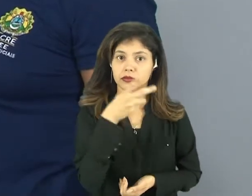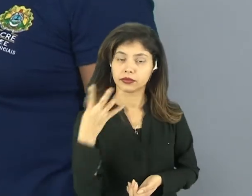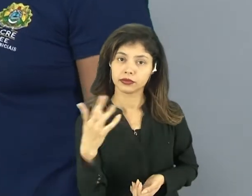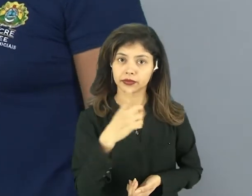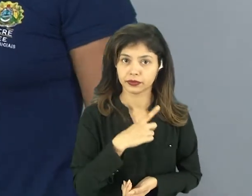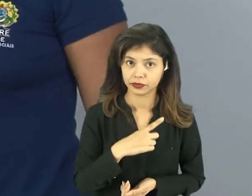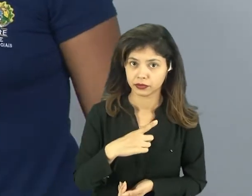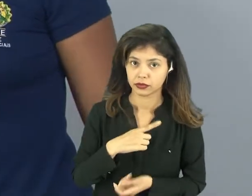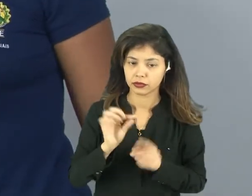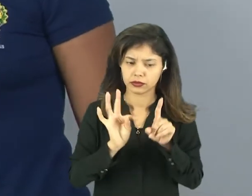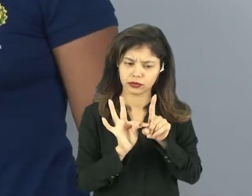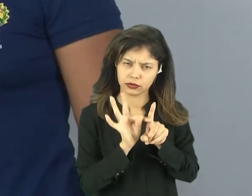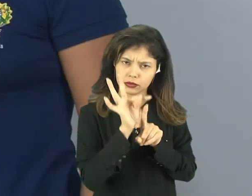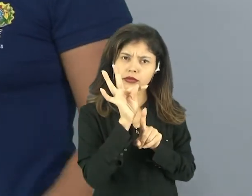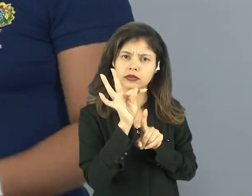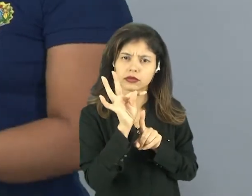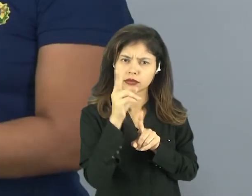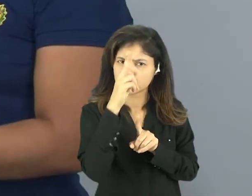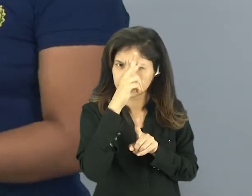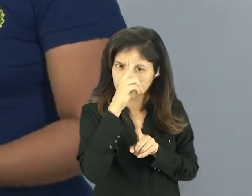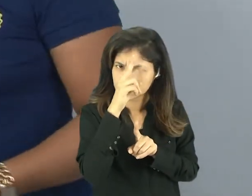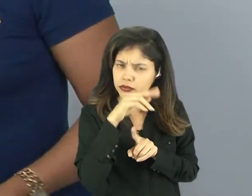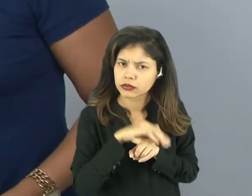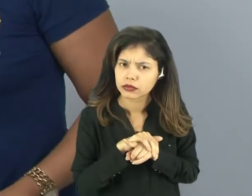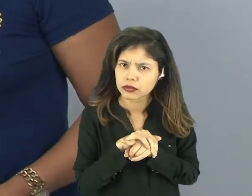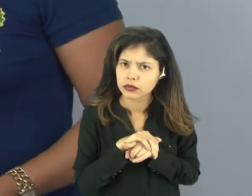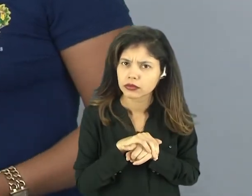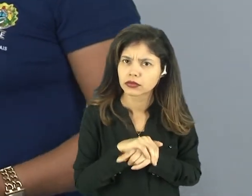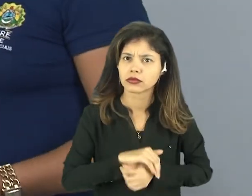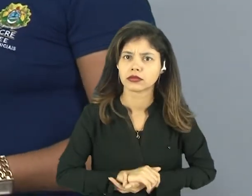Sara mediu? Vocês lembram?